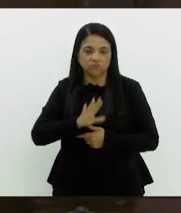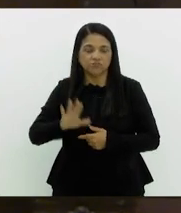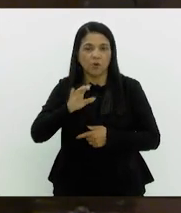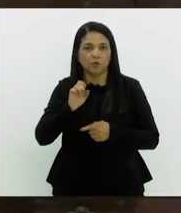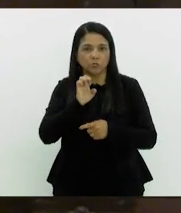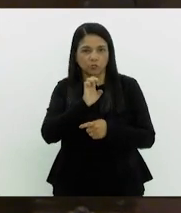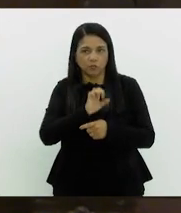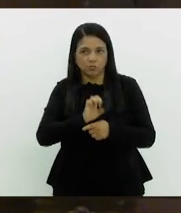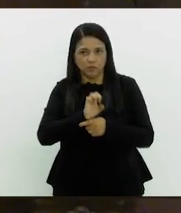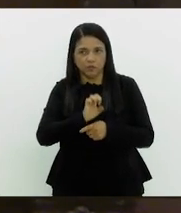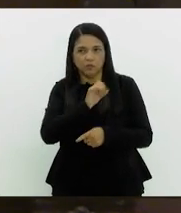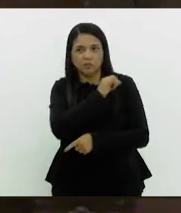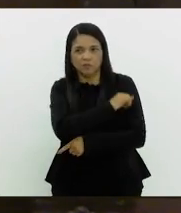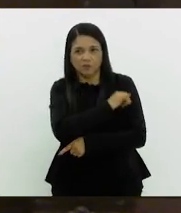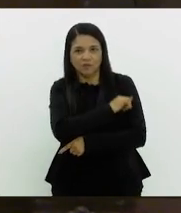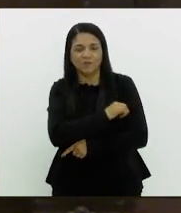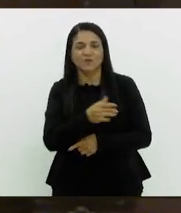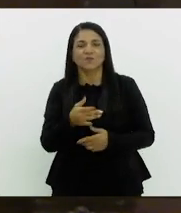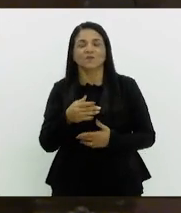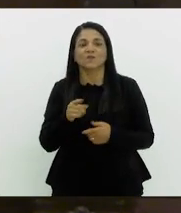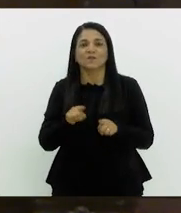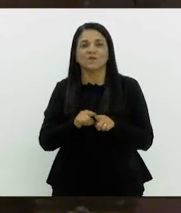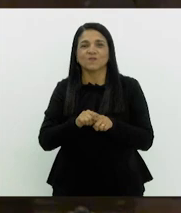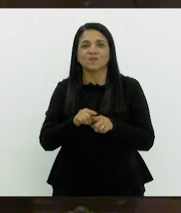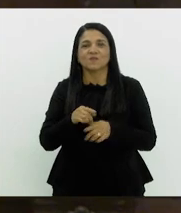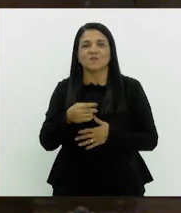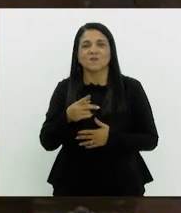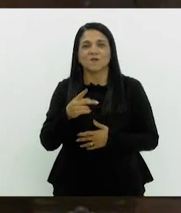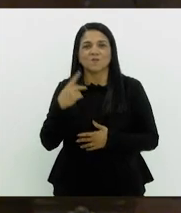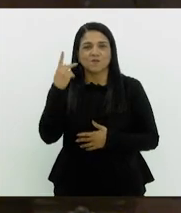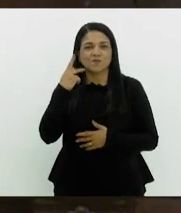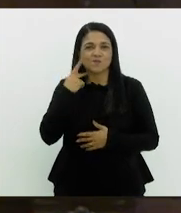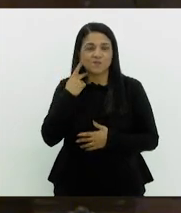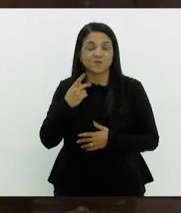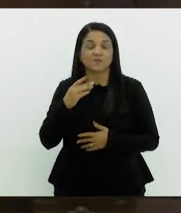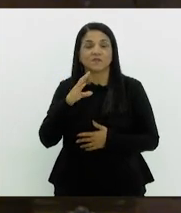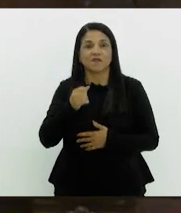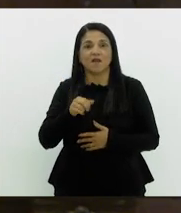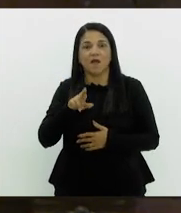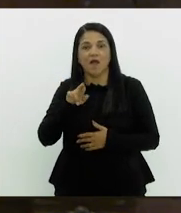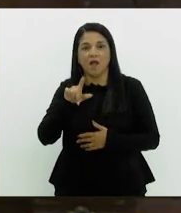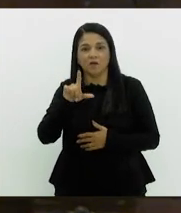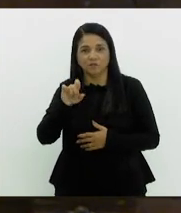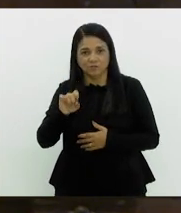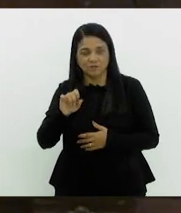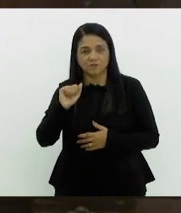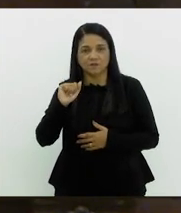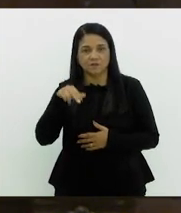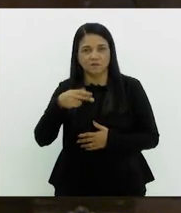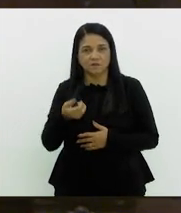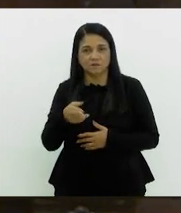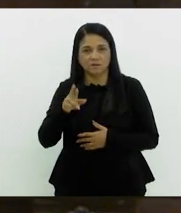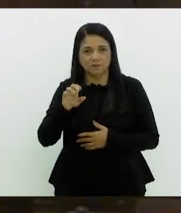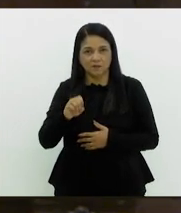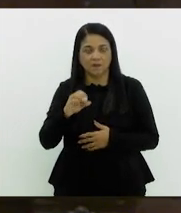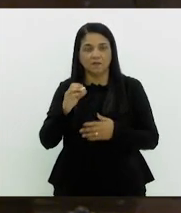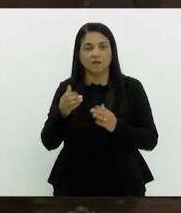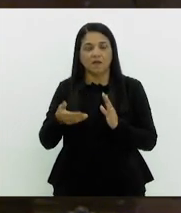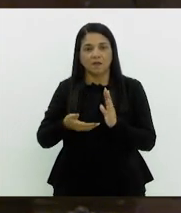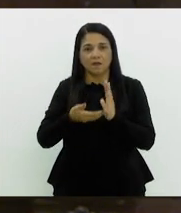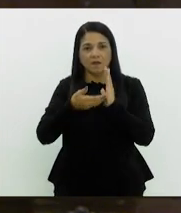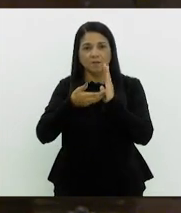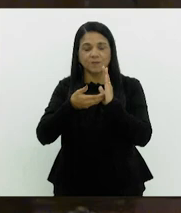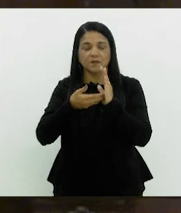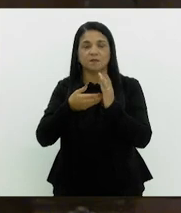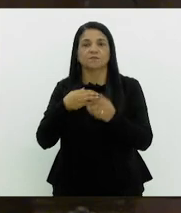procurador-geral do município do Rio, o senhor Carlos André, procurador-geral da Câmara Municipal de